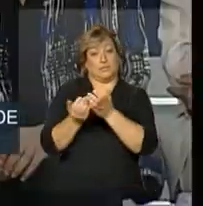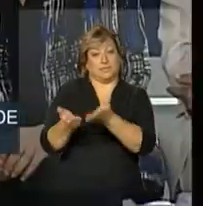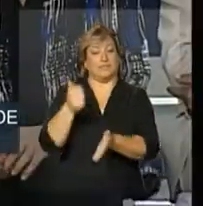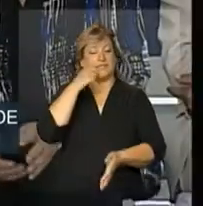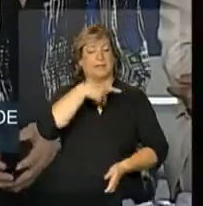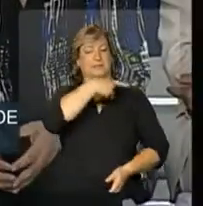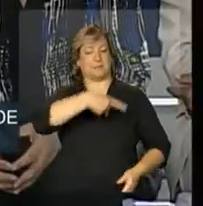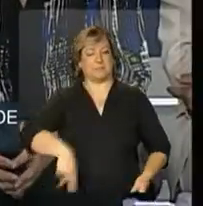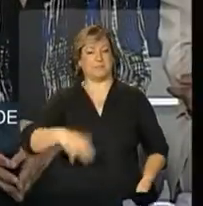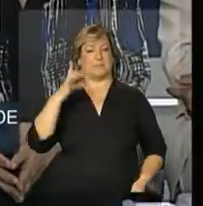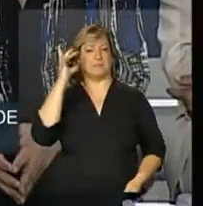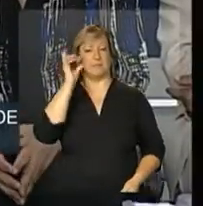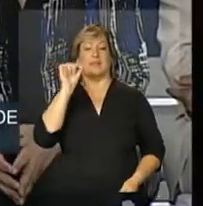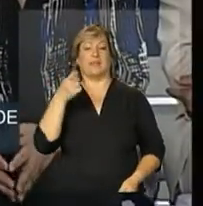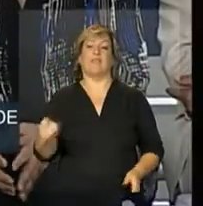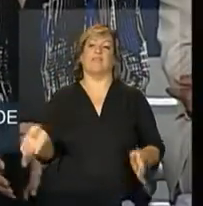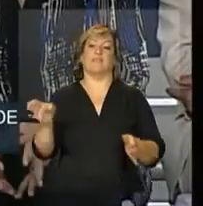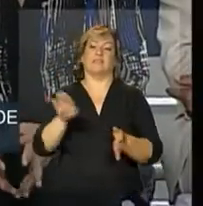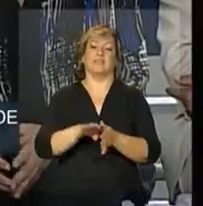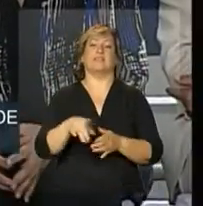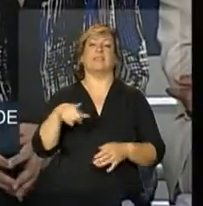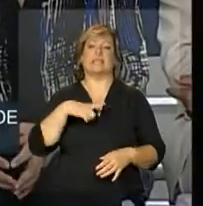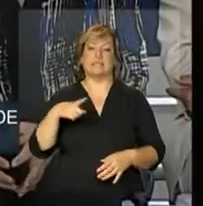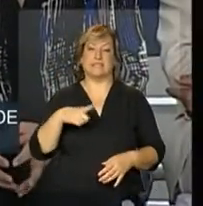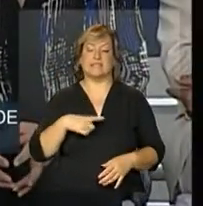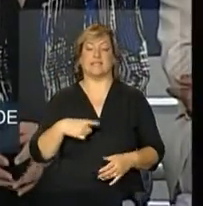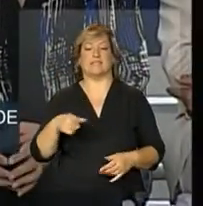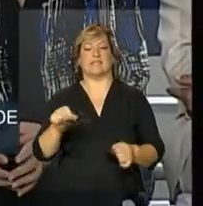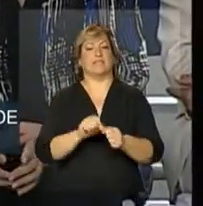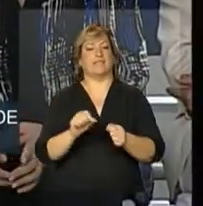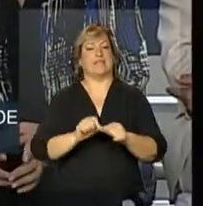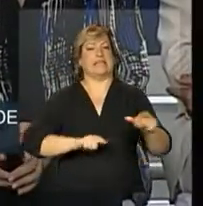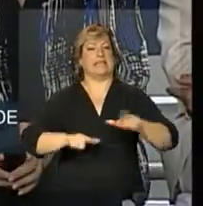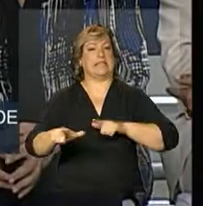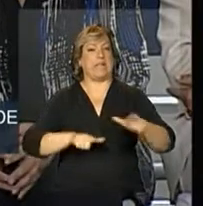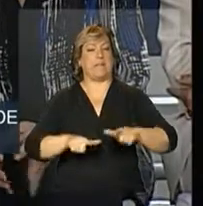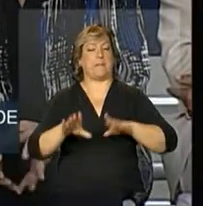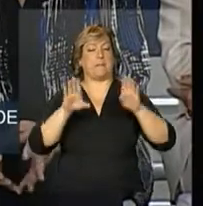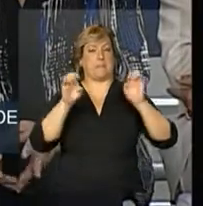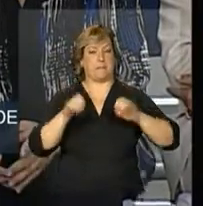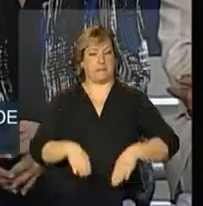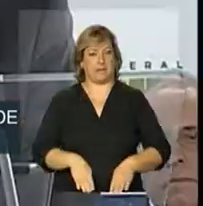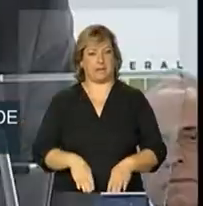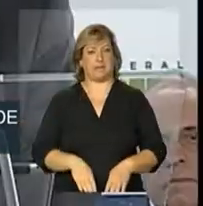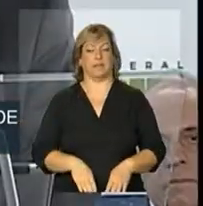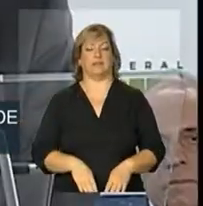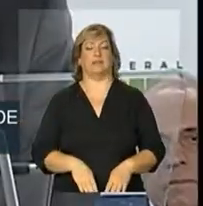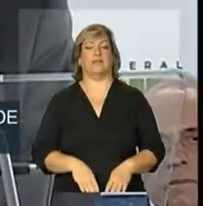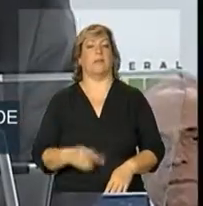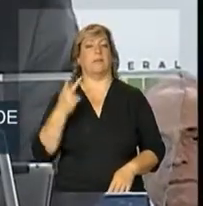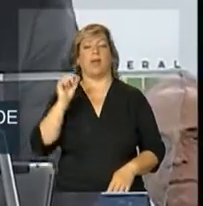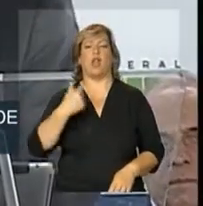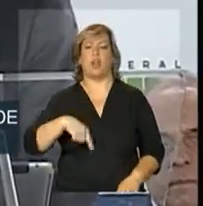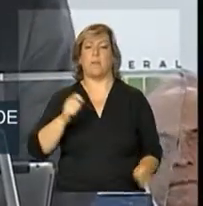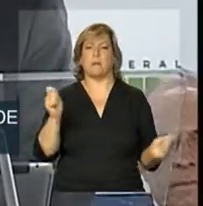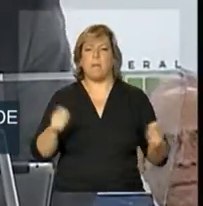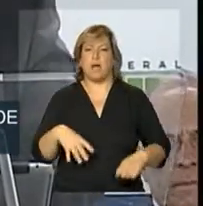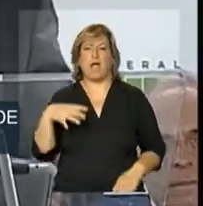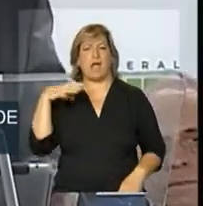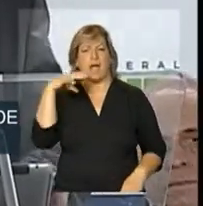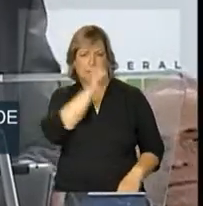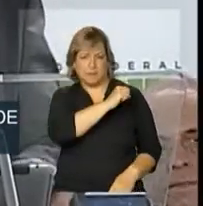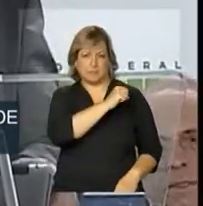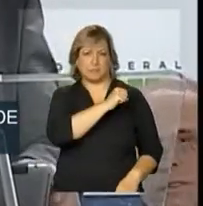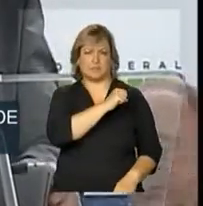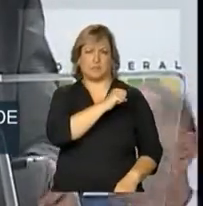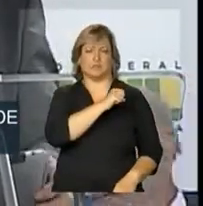presidenta Dilma, que vem desenvolvendo um trabalho extraordinário no sentido de que a gente possa rapidamente